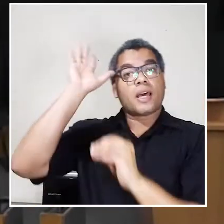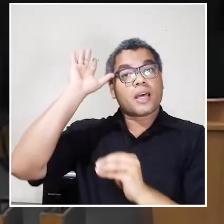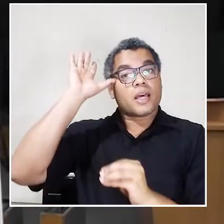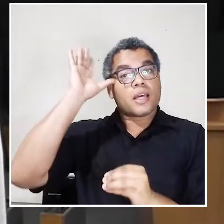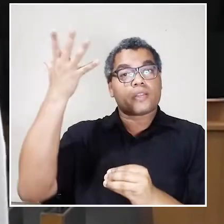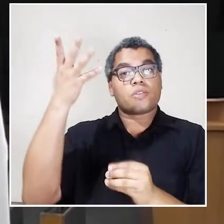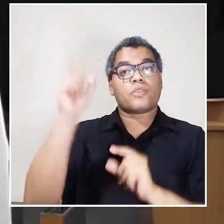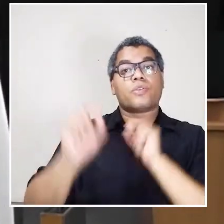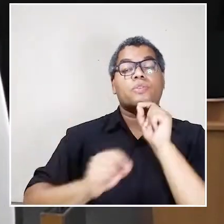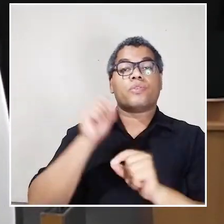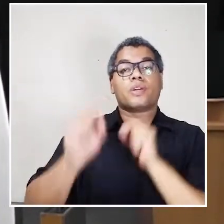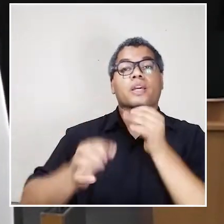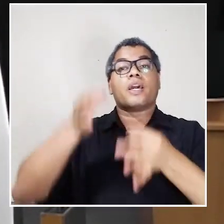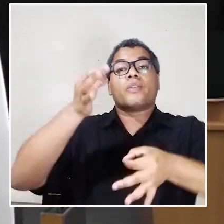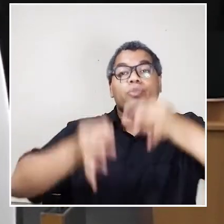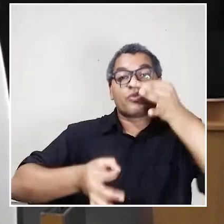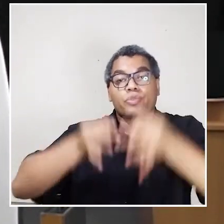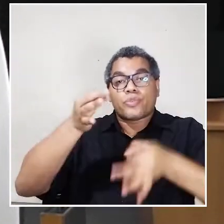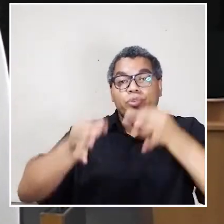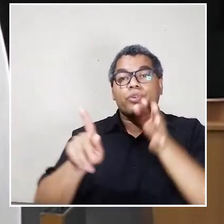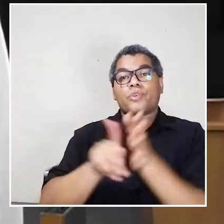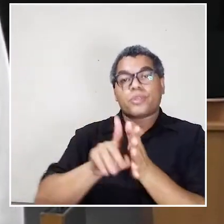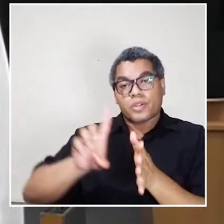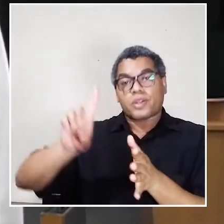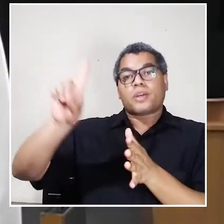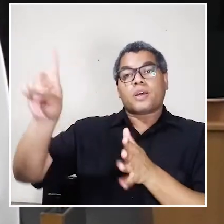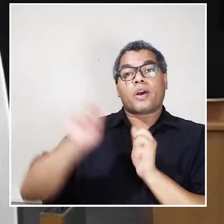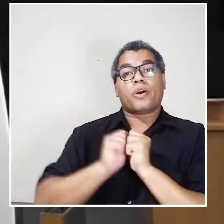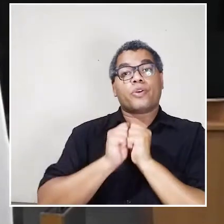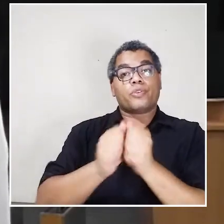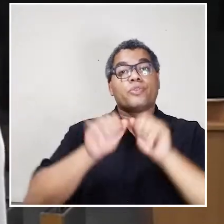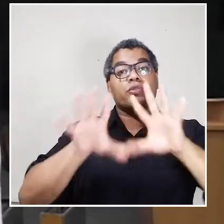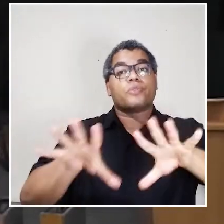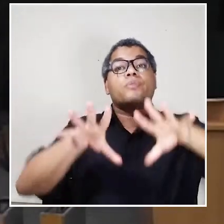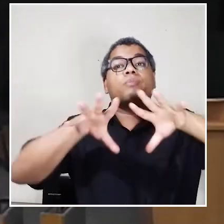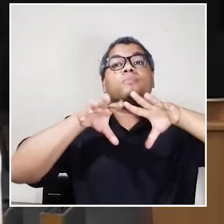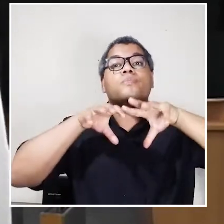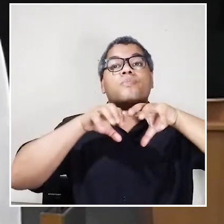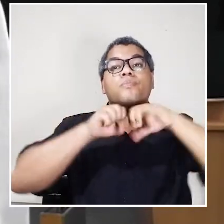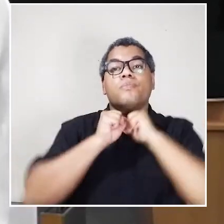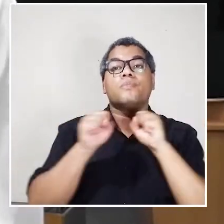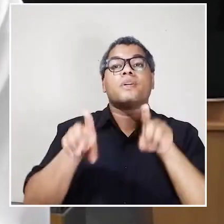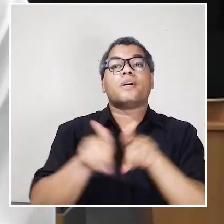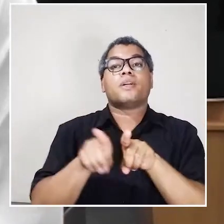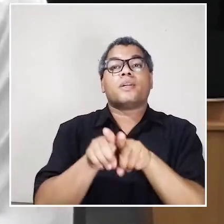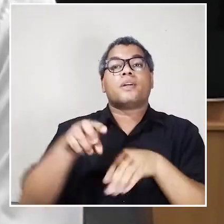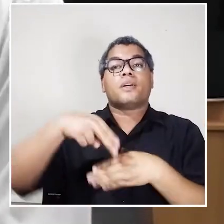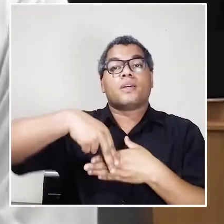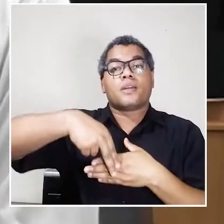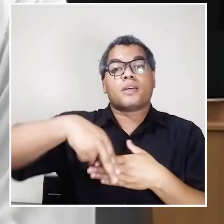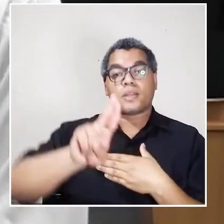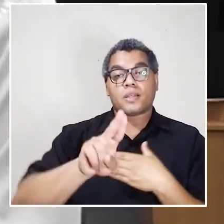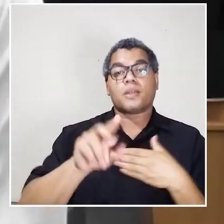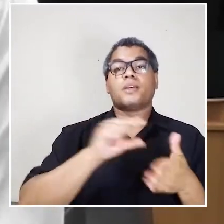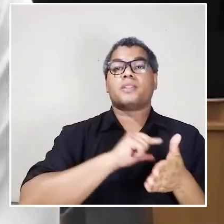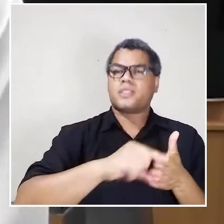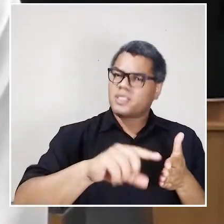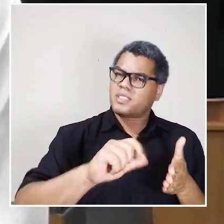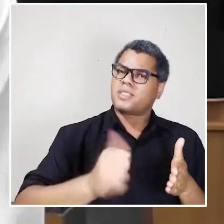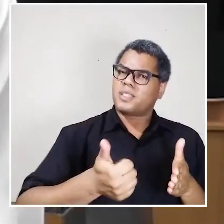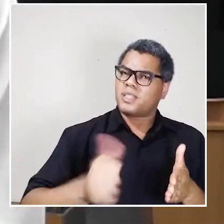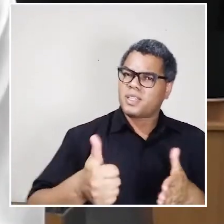num juízo divinal, acompanhado de maldição e imprecações. Versículo 11 diz assim: